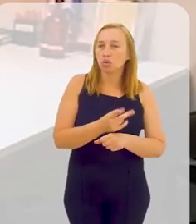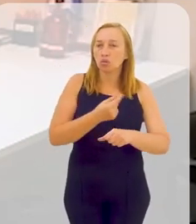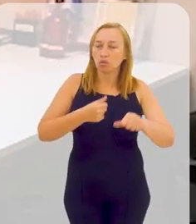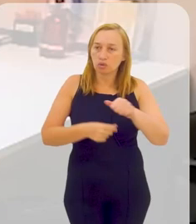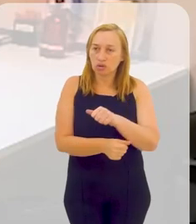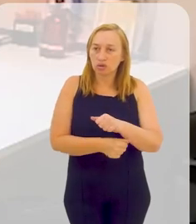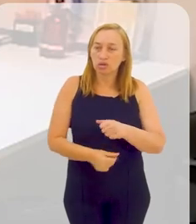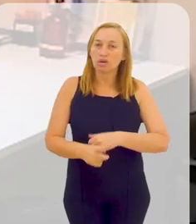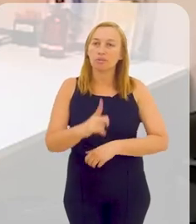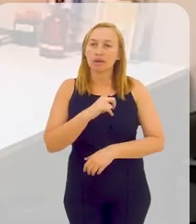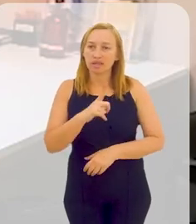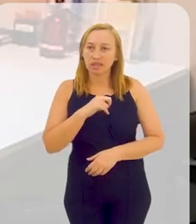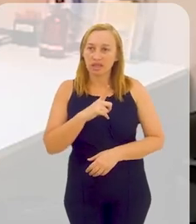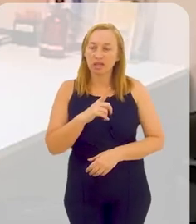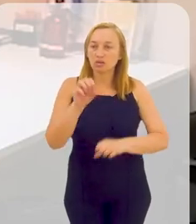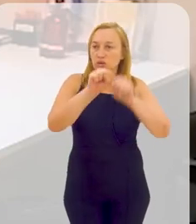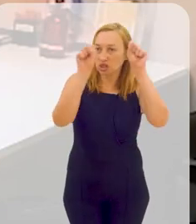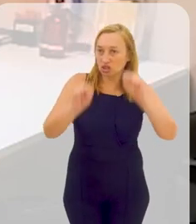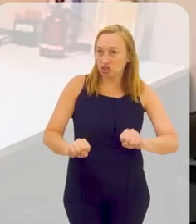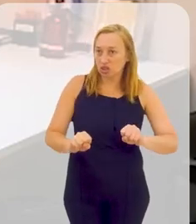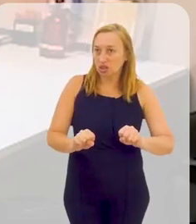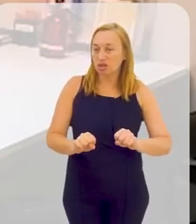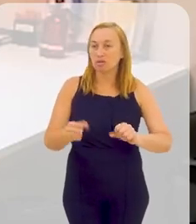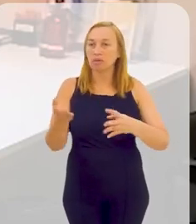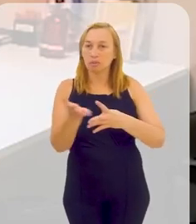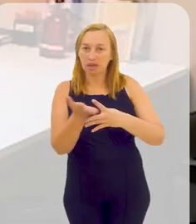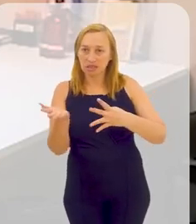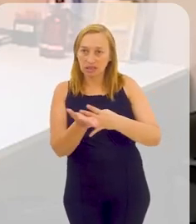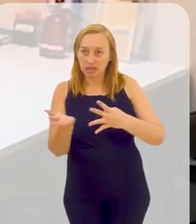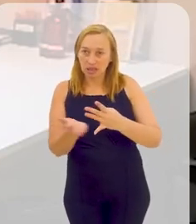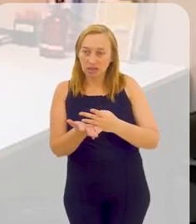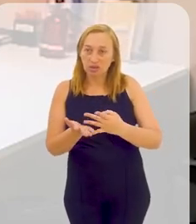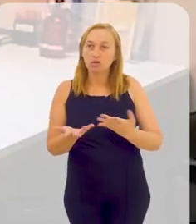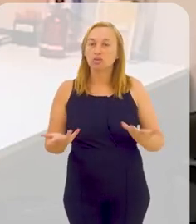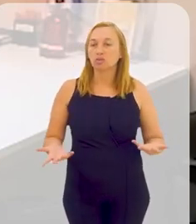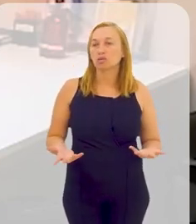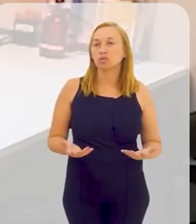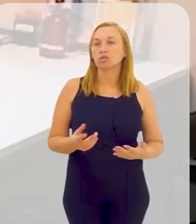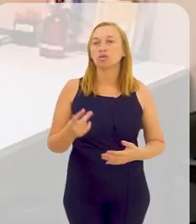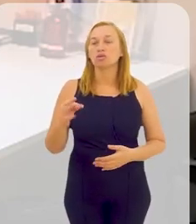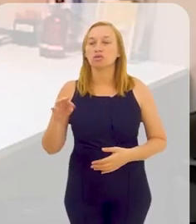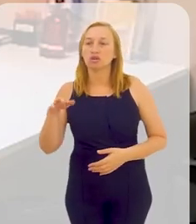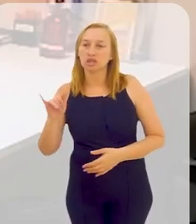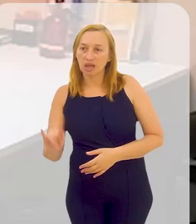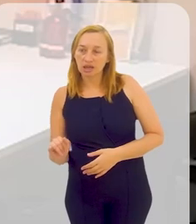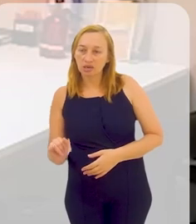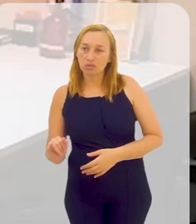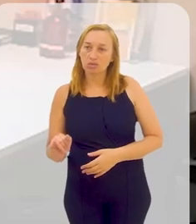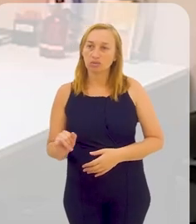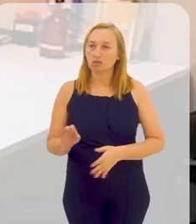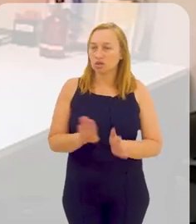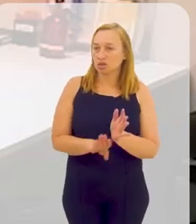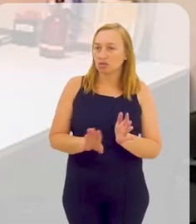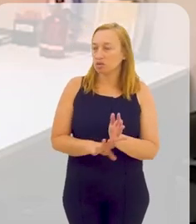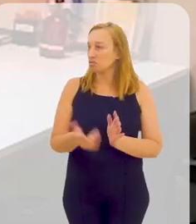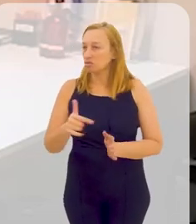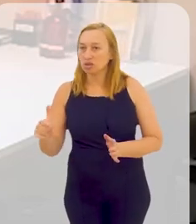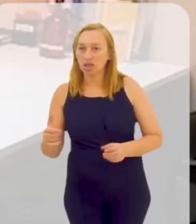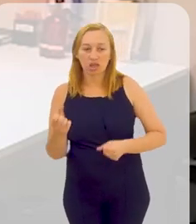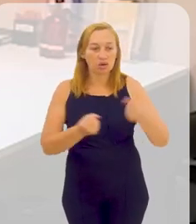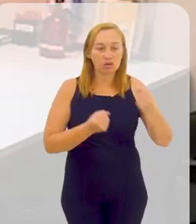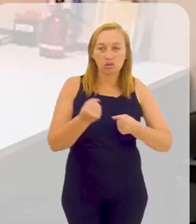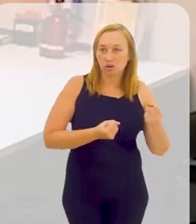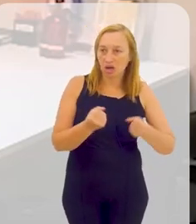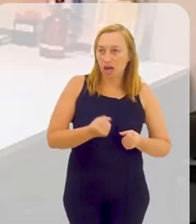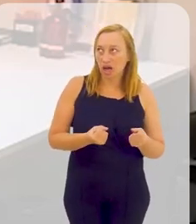um financiamento para poder adquirir Esse sistema de forma parcelada com a vantagem que o fotovoltaico não dá despesa como